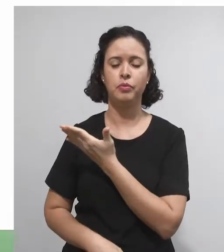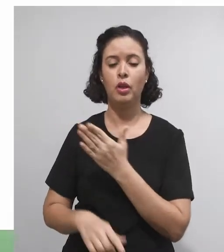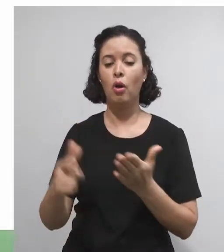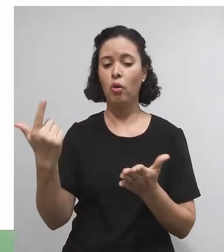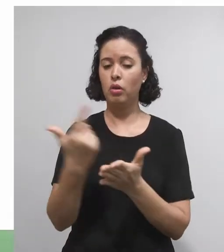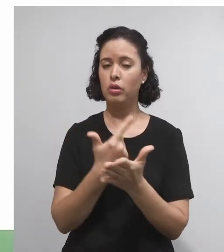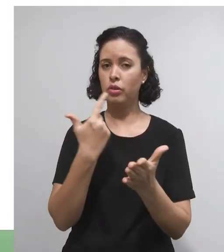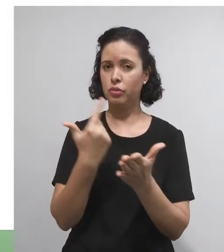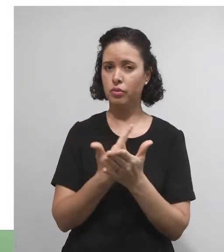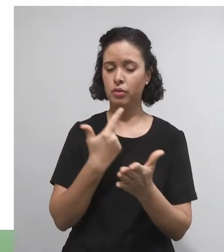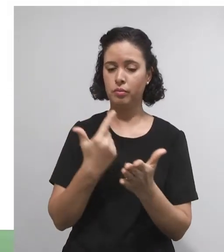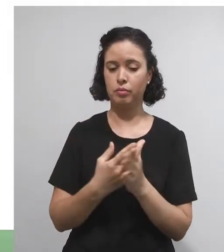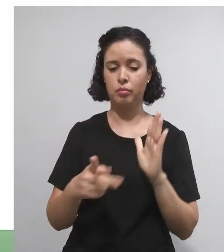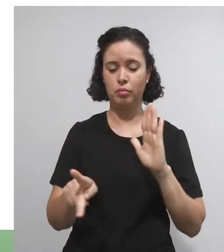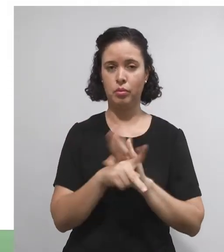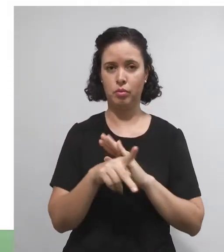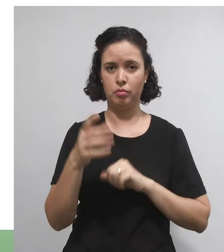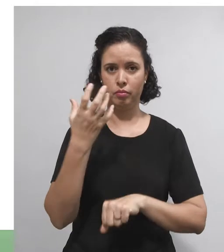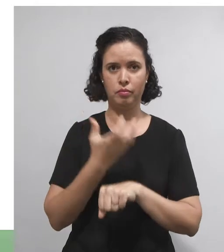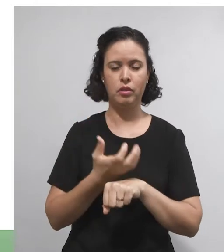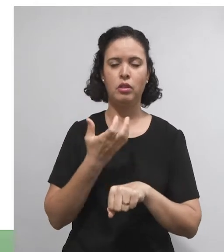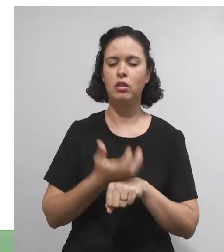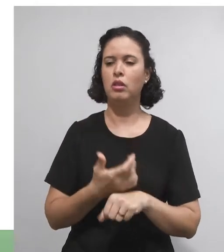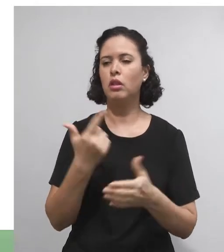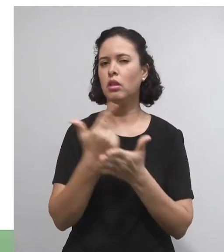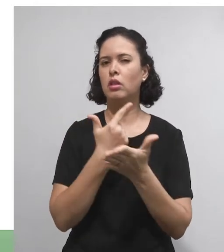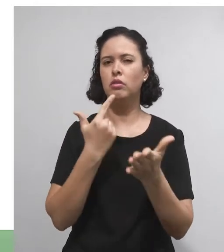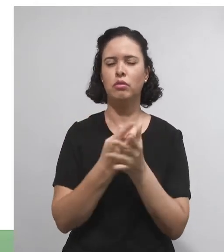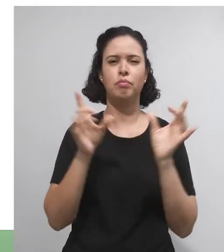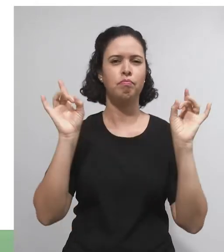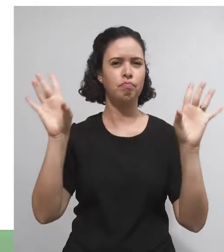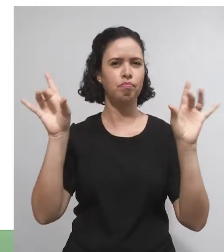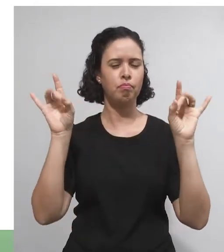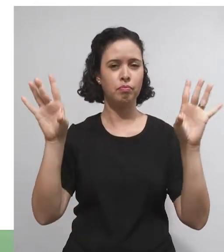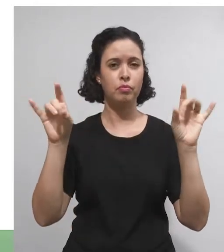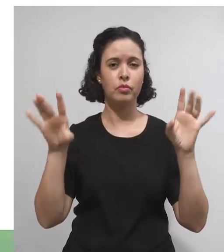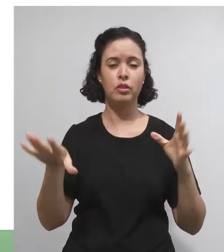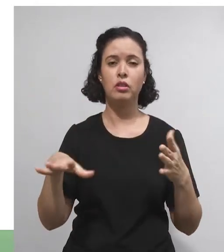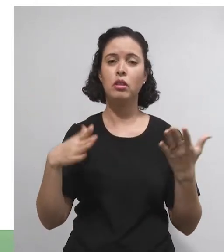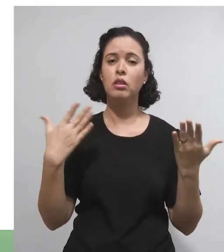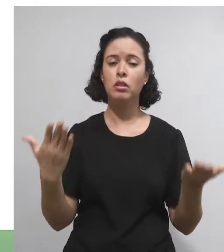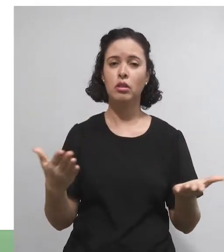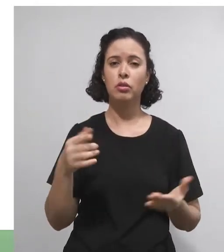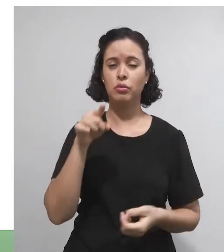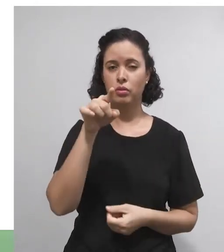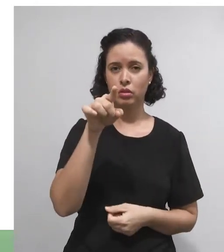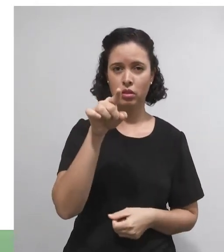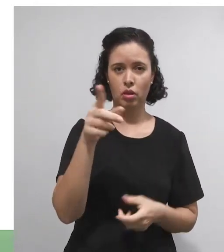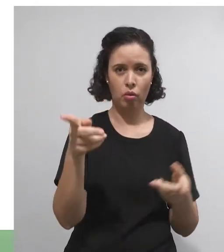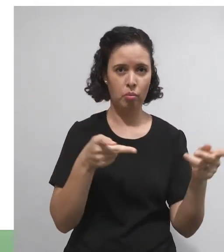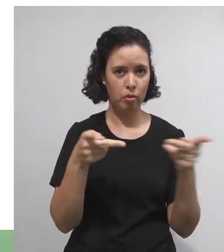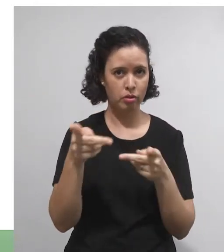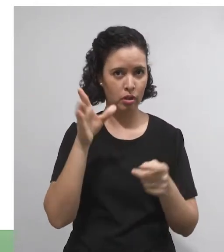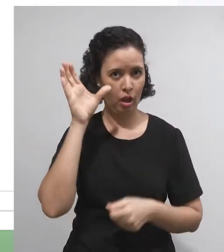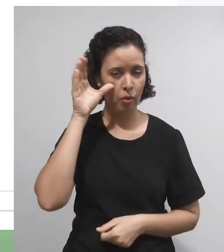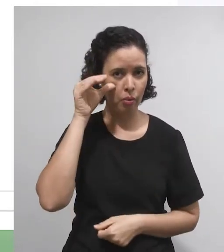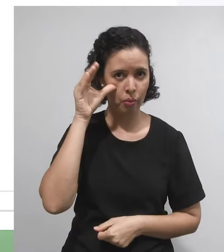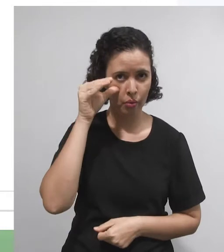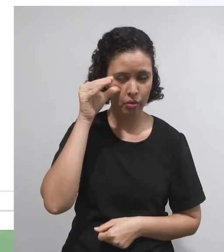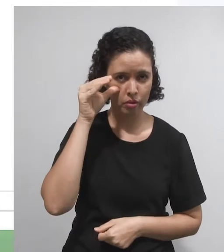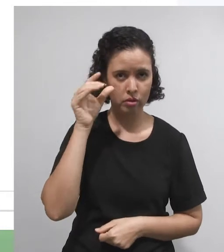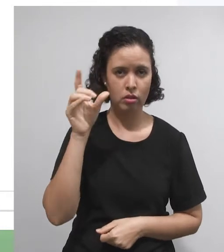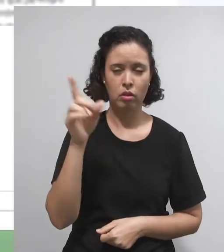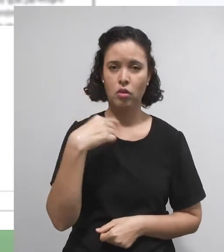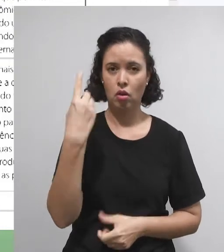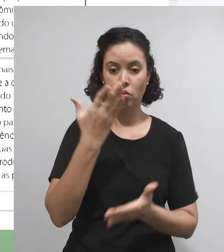e Desafios Contemporâneos, então, gente, esse livro é maravilhoso. Inclusive, quem está no projeto da